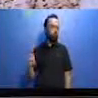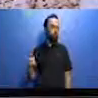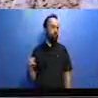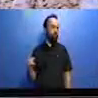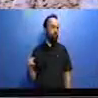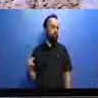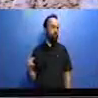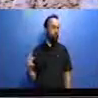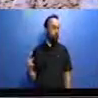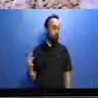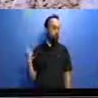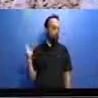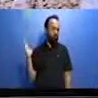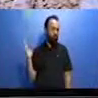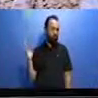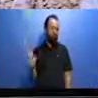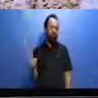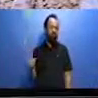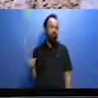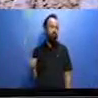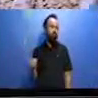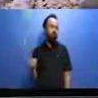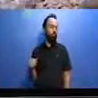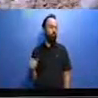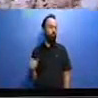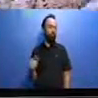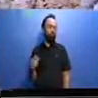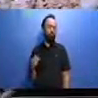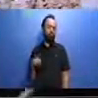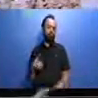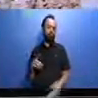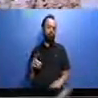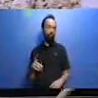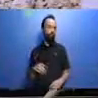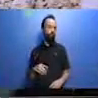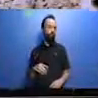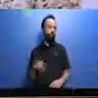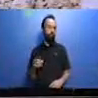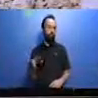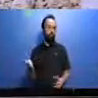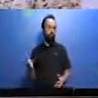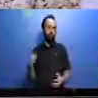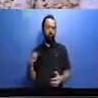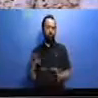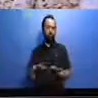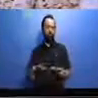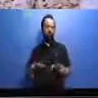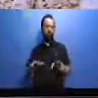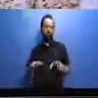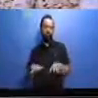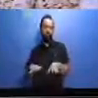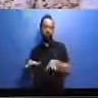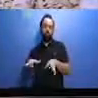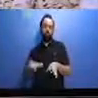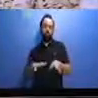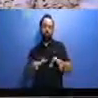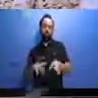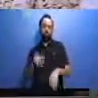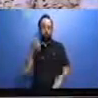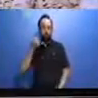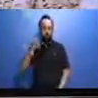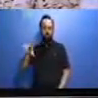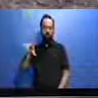animal. E esse outro aqui tem um comportamento de se locomover errante. Ele não é fixo igual esse outro animal aqui.